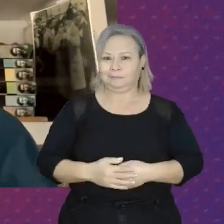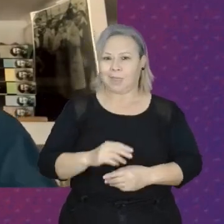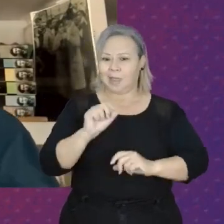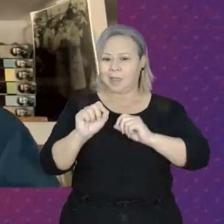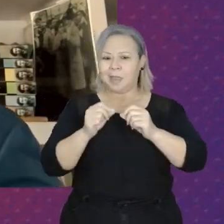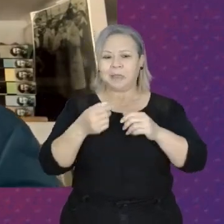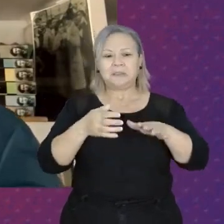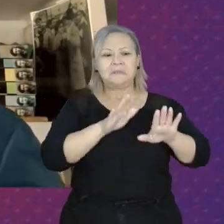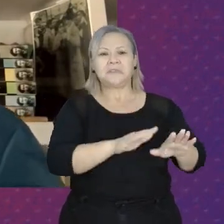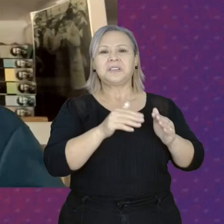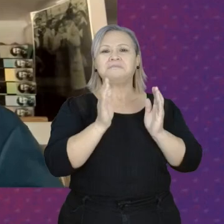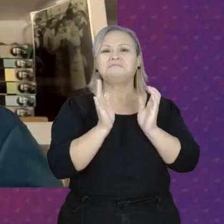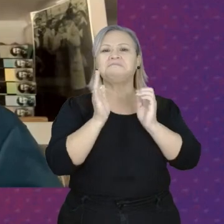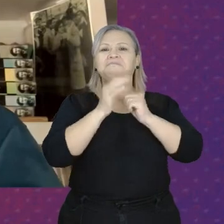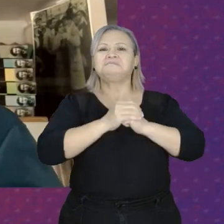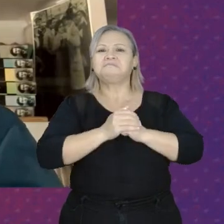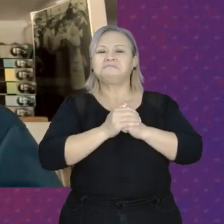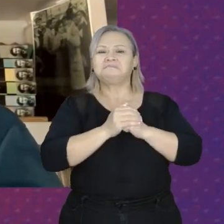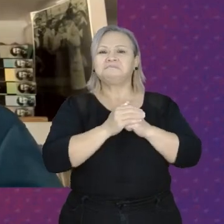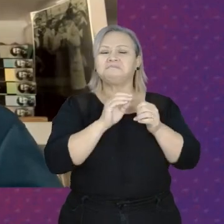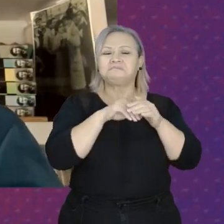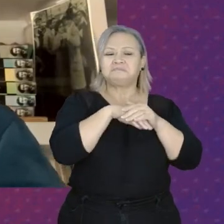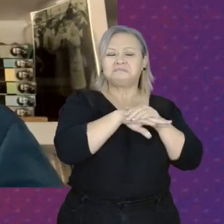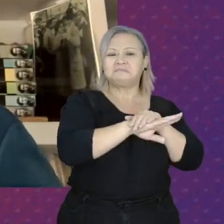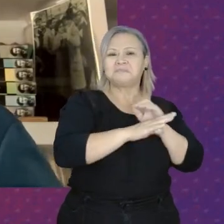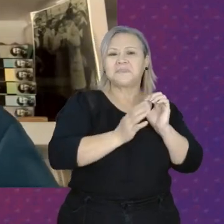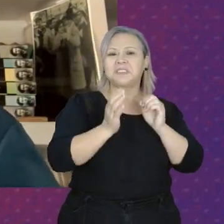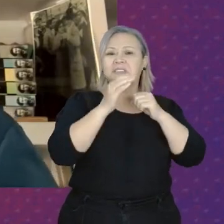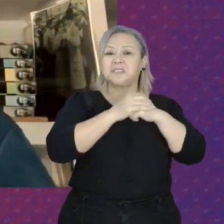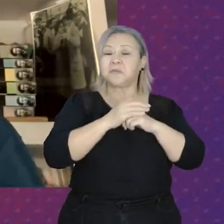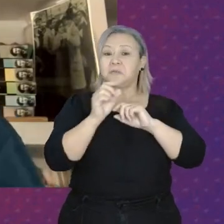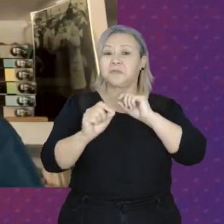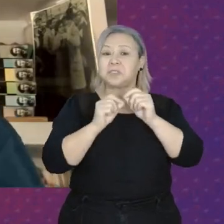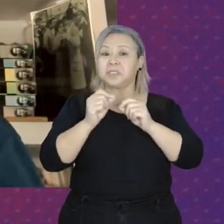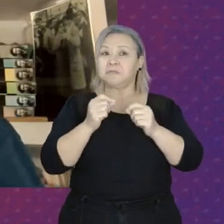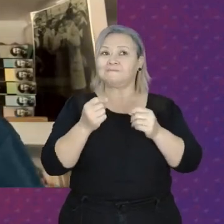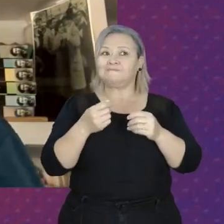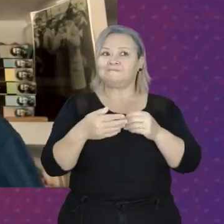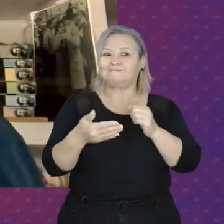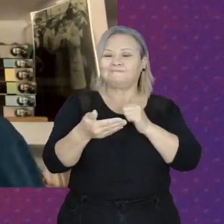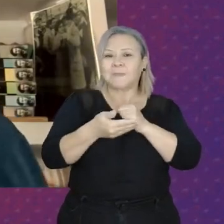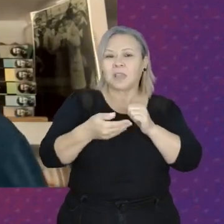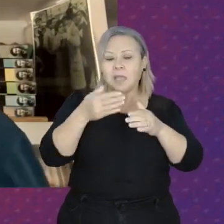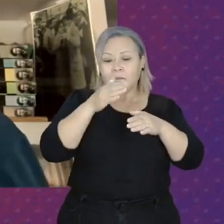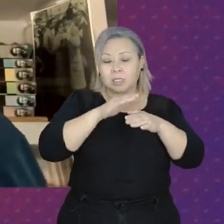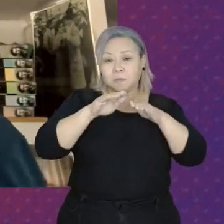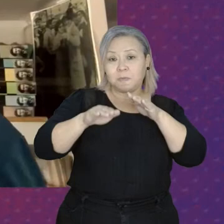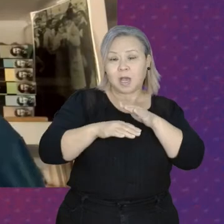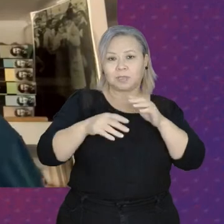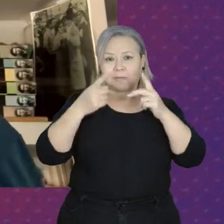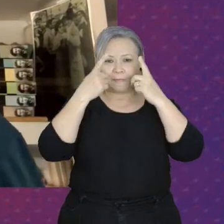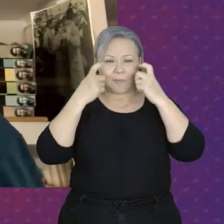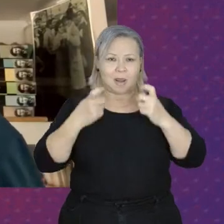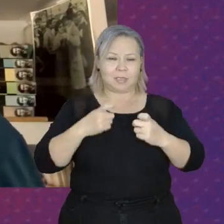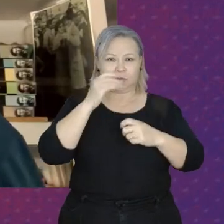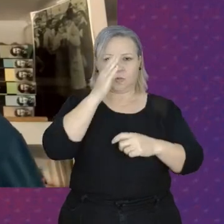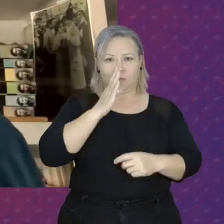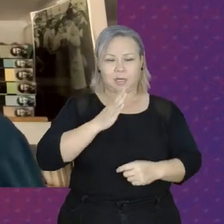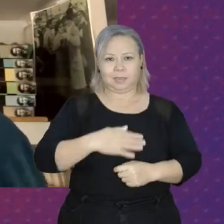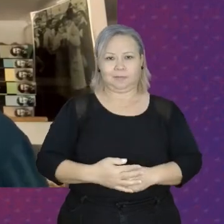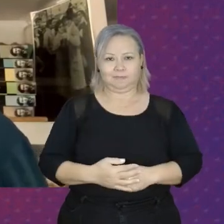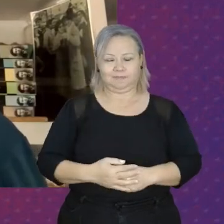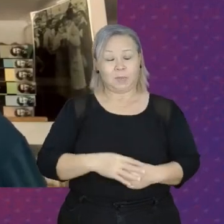ficam escondidas sob as botas da violência no Brasil. Então, é muito importante que